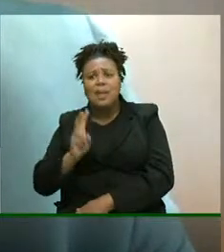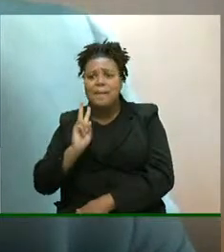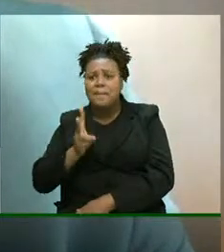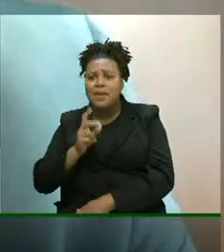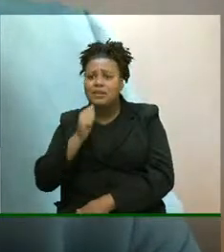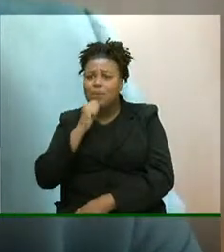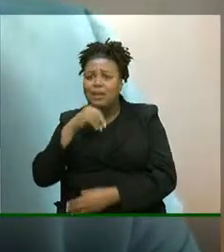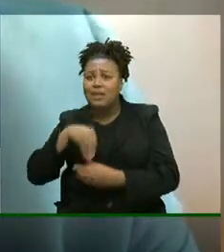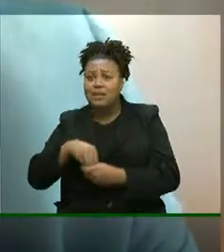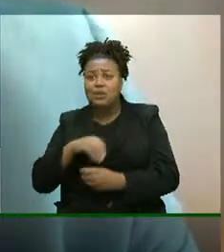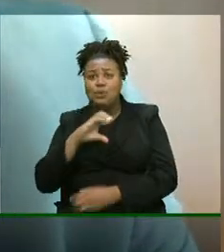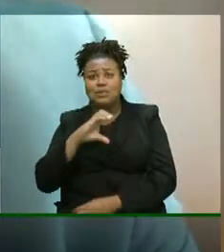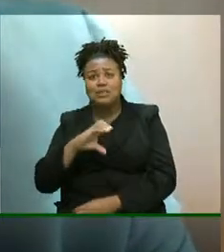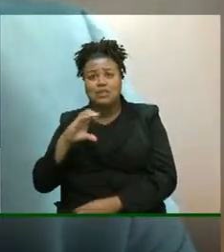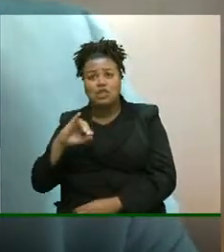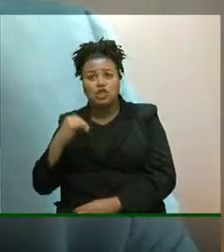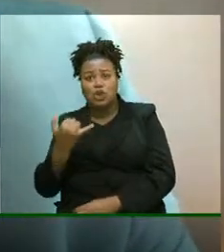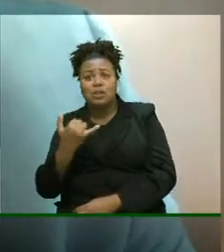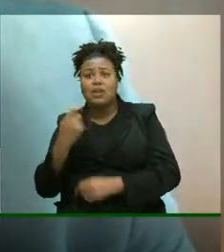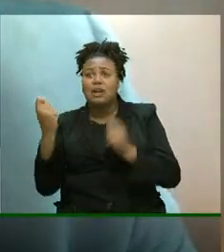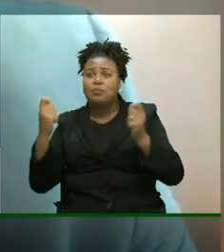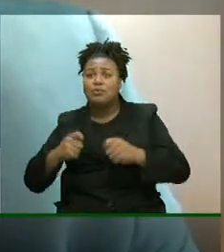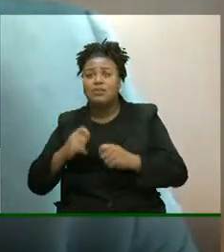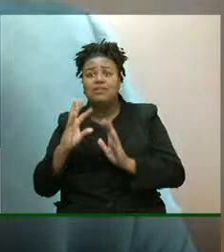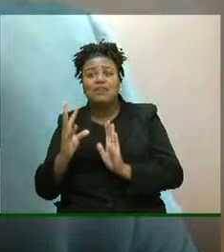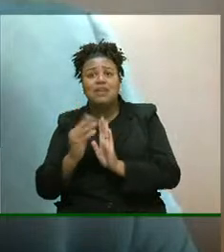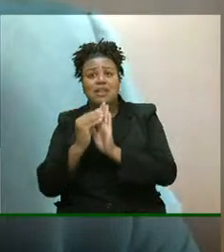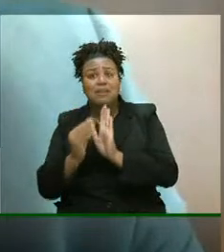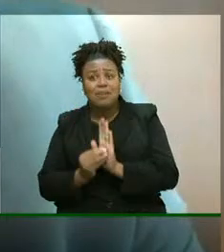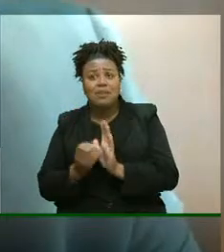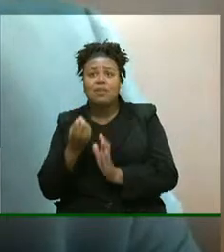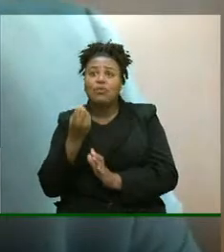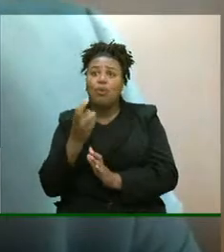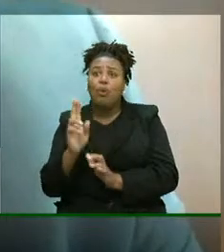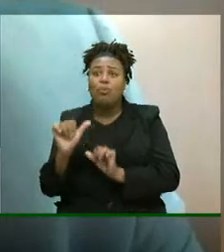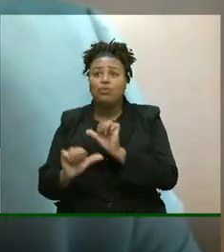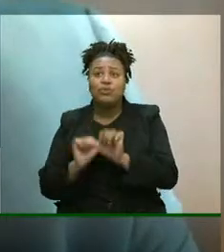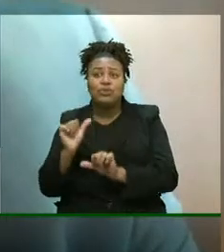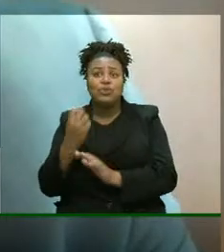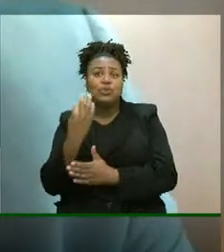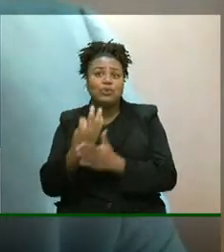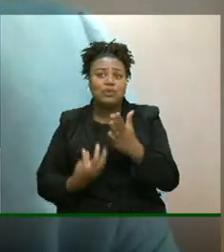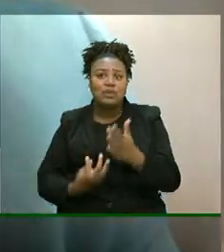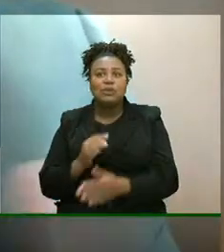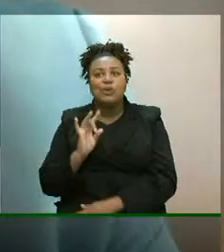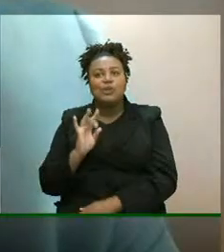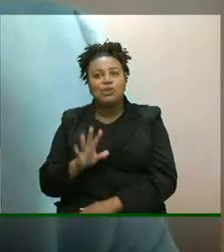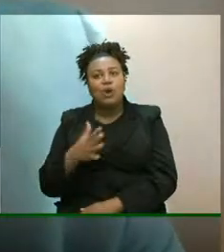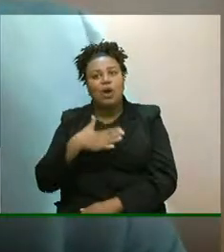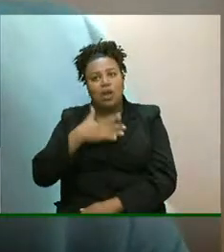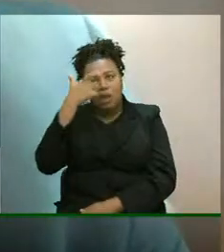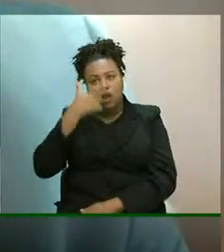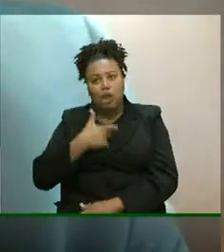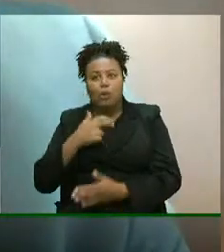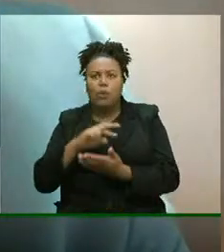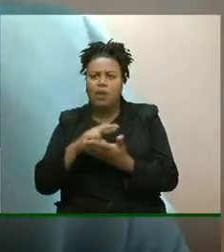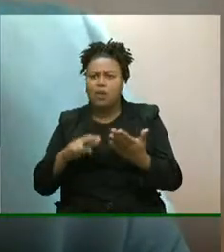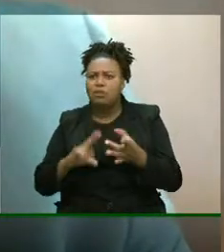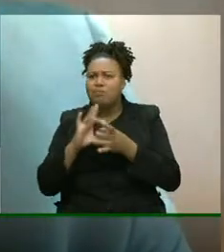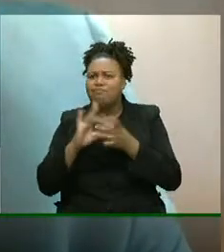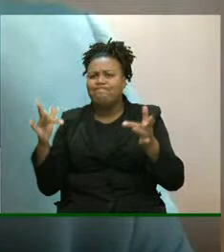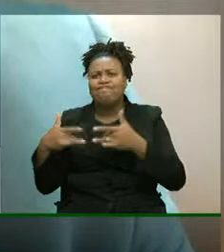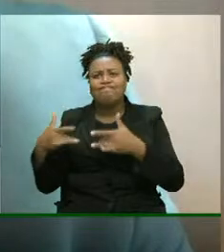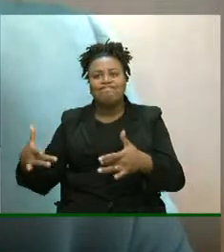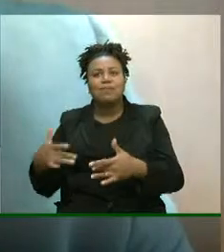ainda na CCJ, as possíveis emendas ou modificações do texto. Era isto, e como relator, estamos à